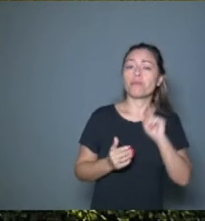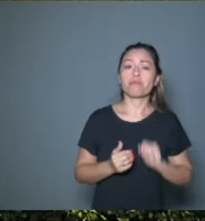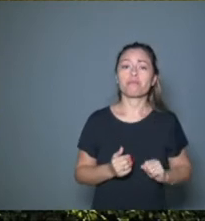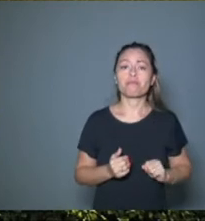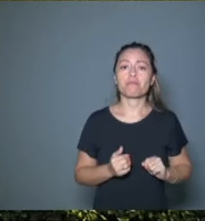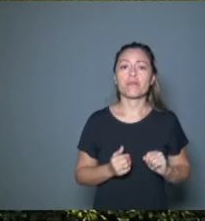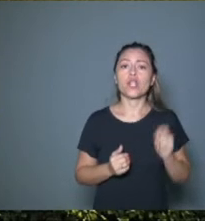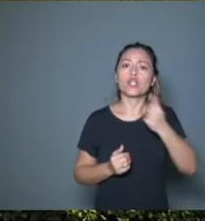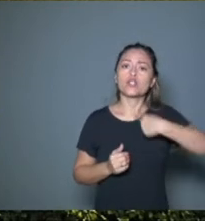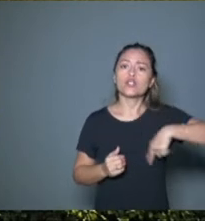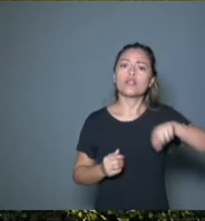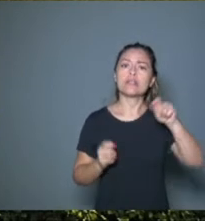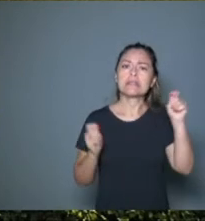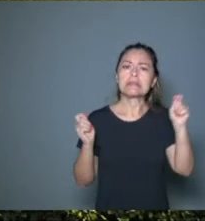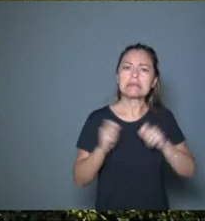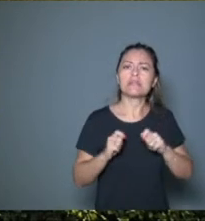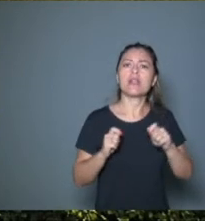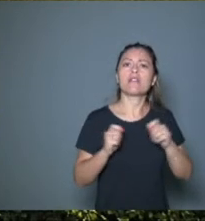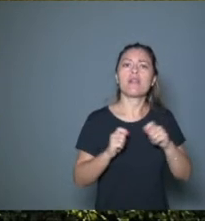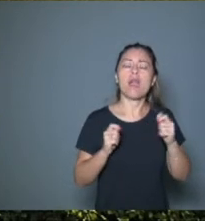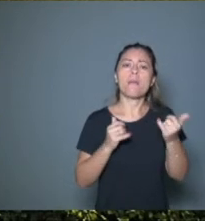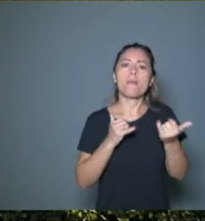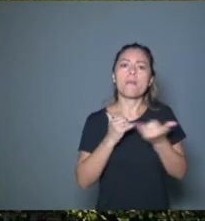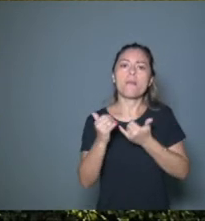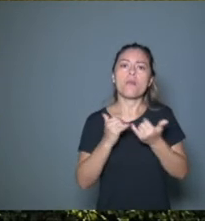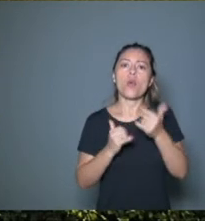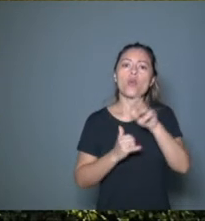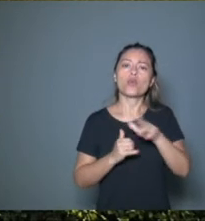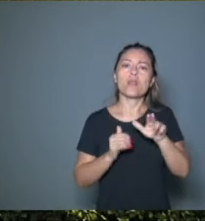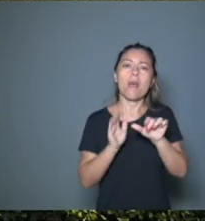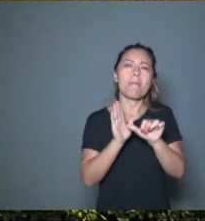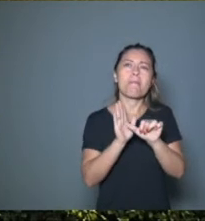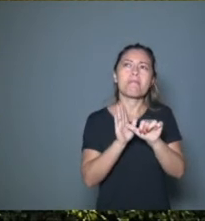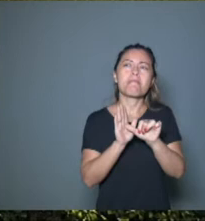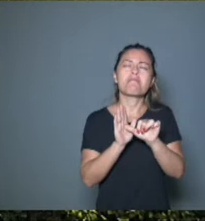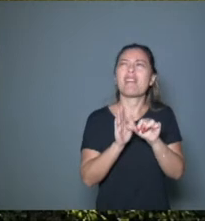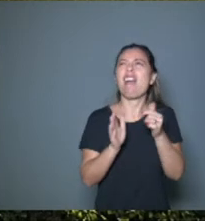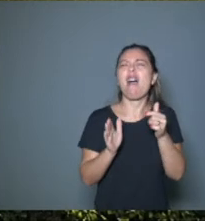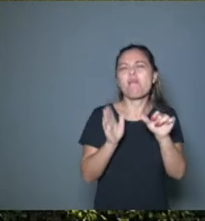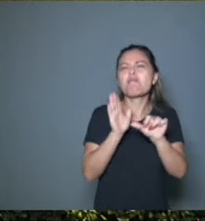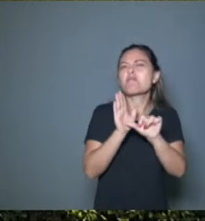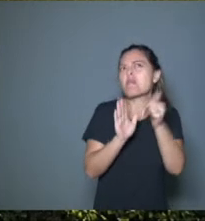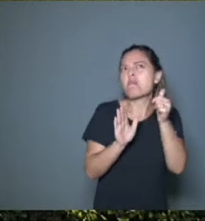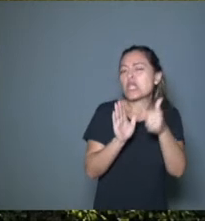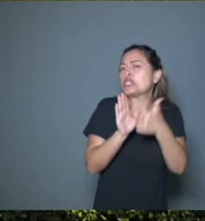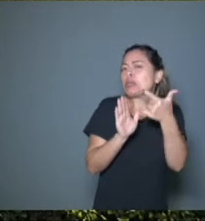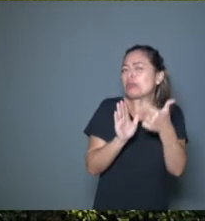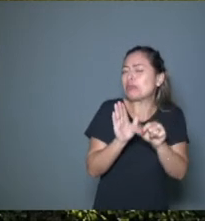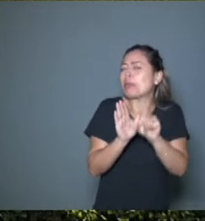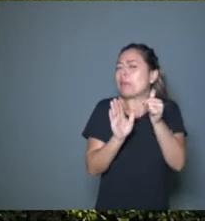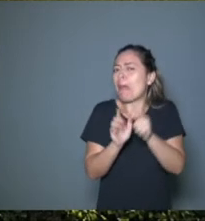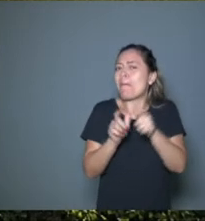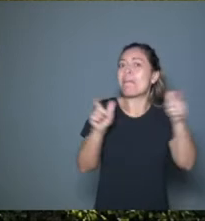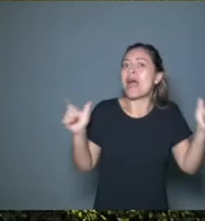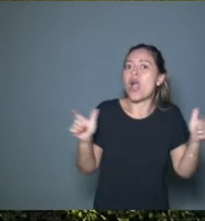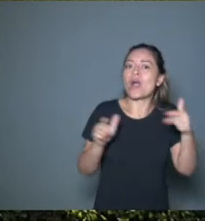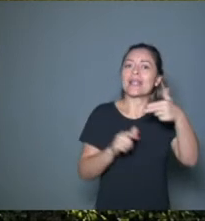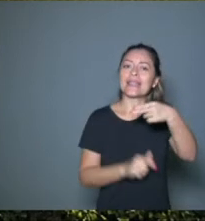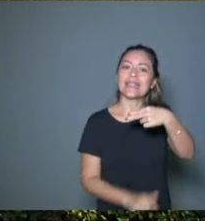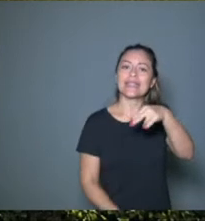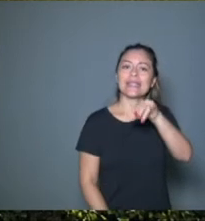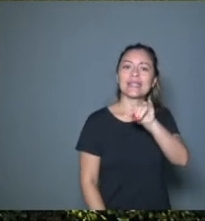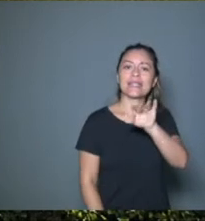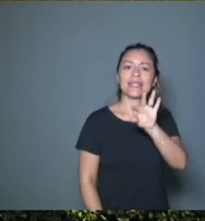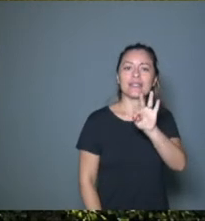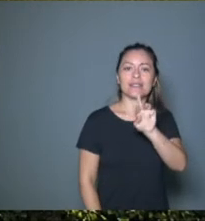nossa capacidade de utilização do segundo, do primeiro maior hoje, né, mas era o segundo maior emissor, que seriam os nitrogenados.